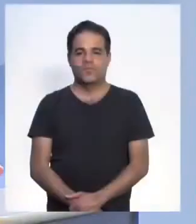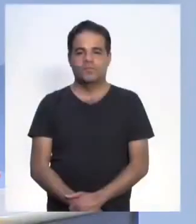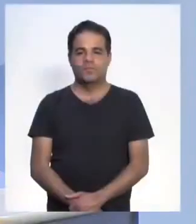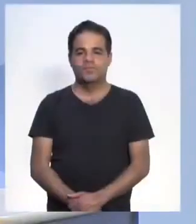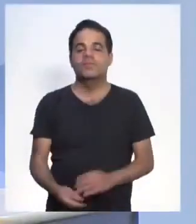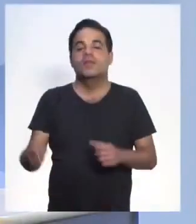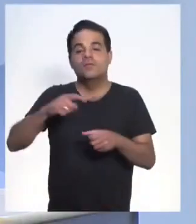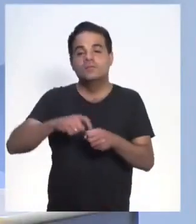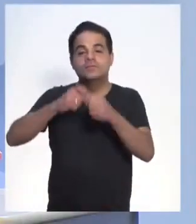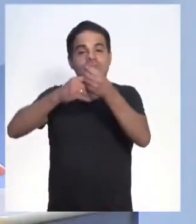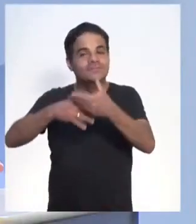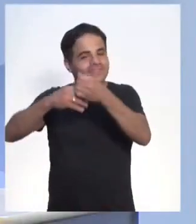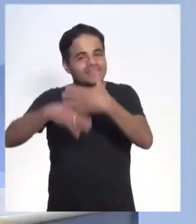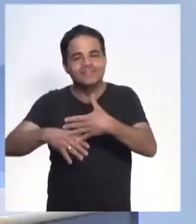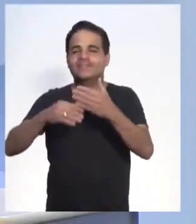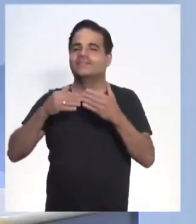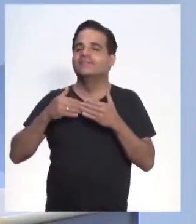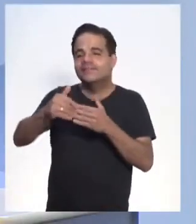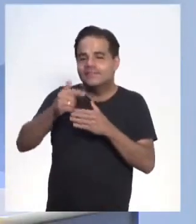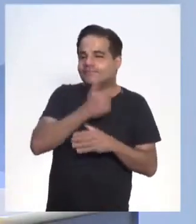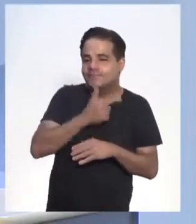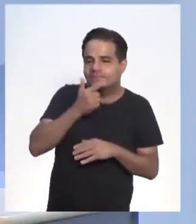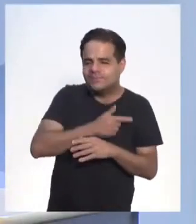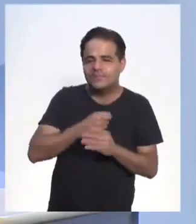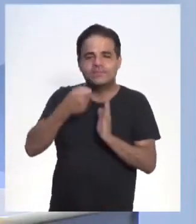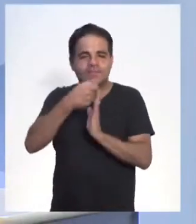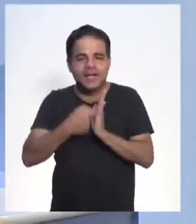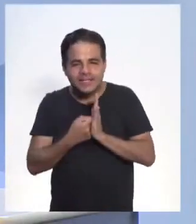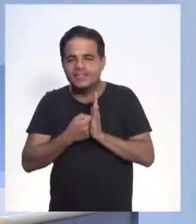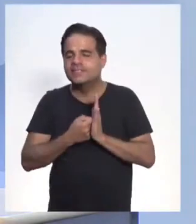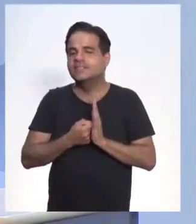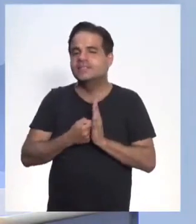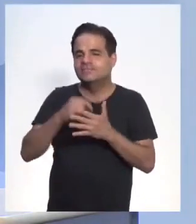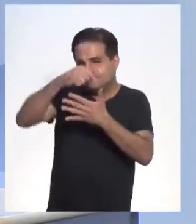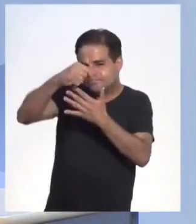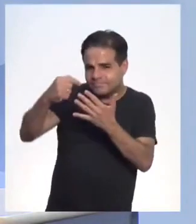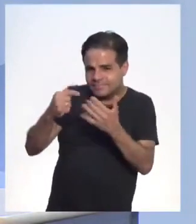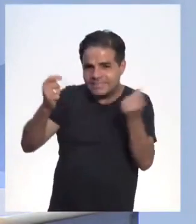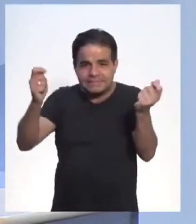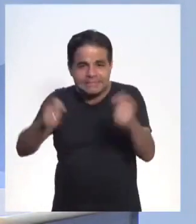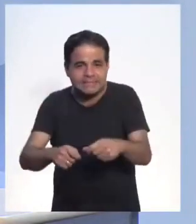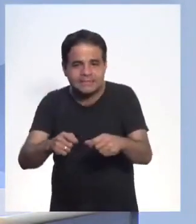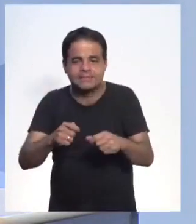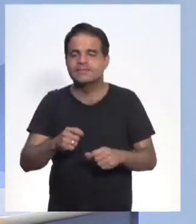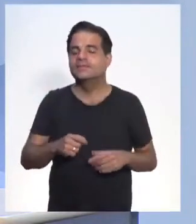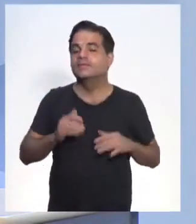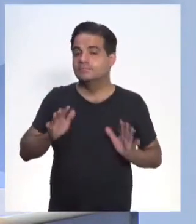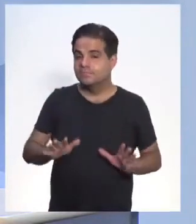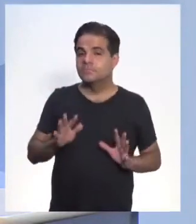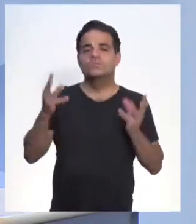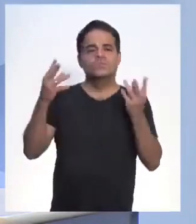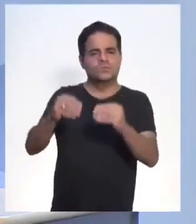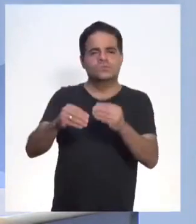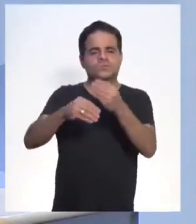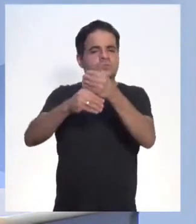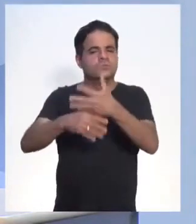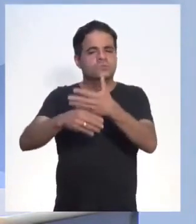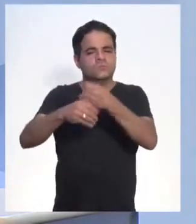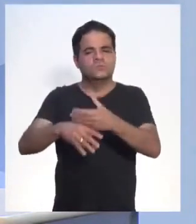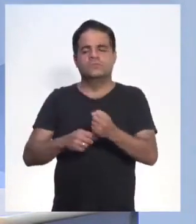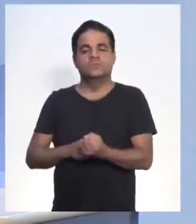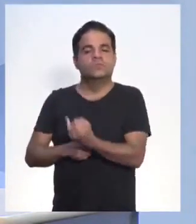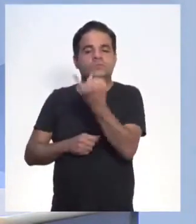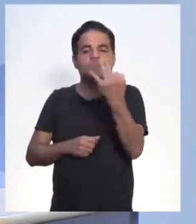Voltamos do chat. E aí, vocês conseguiram fazer esta árvore de possibilidades? E colocaram lá no chat